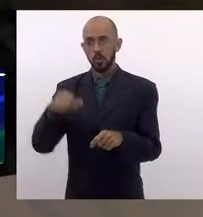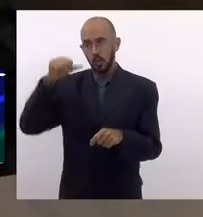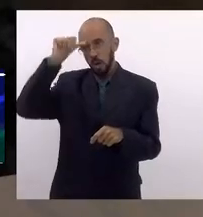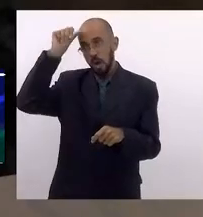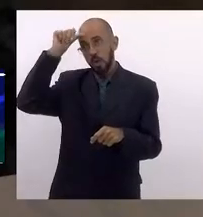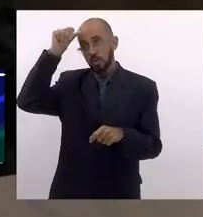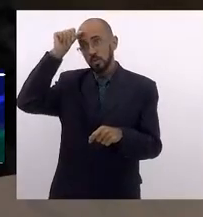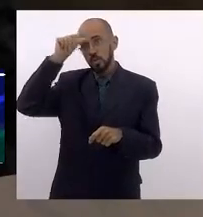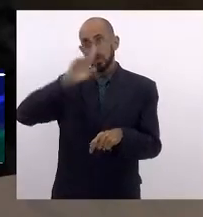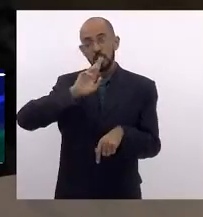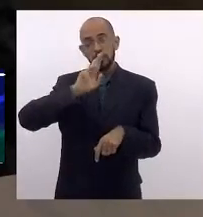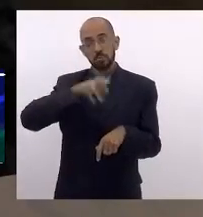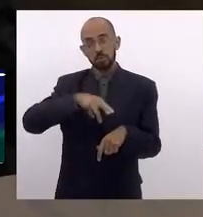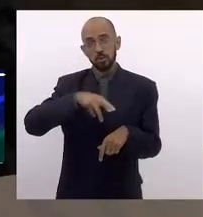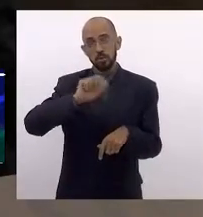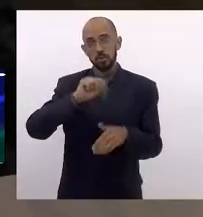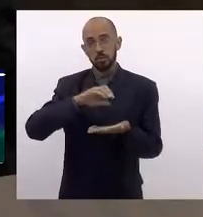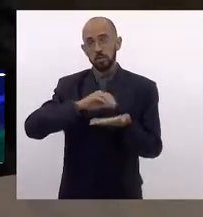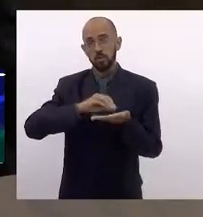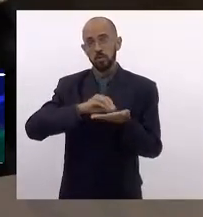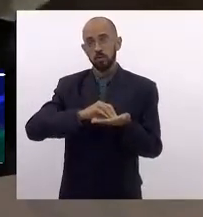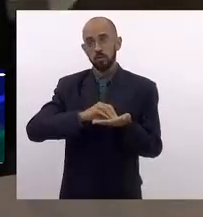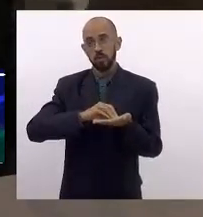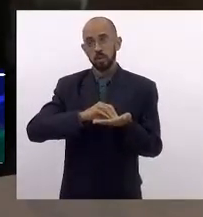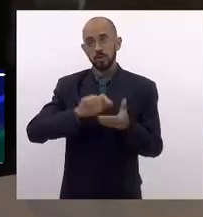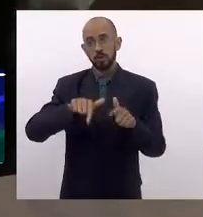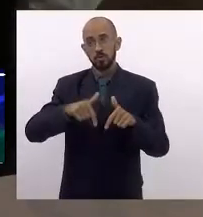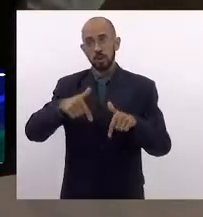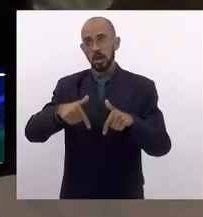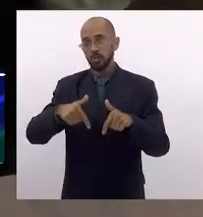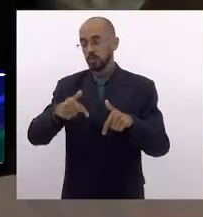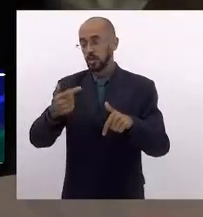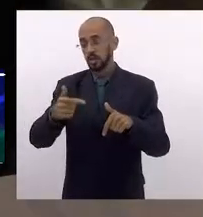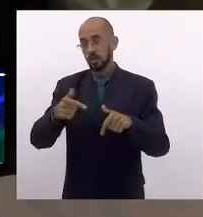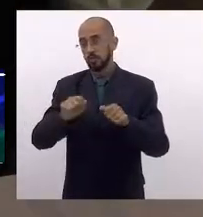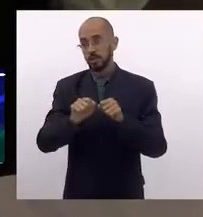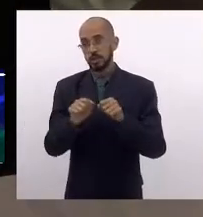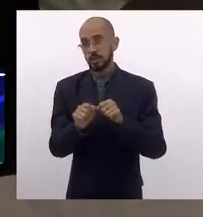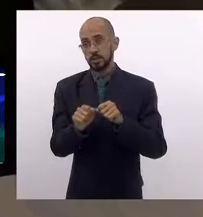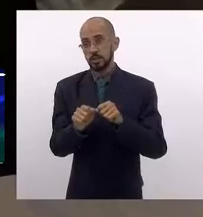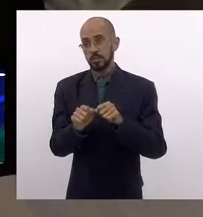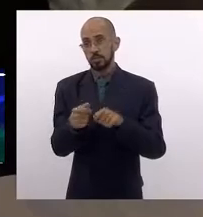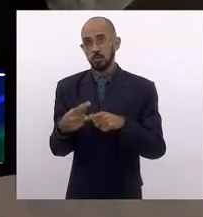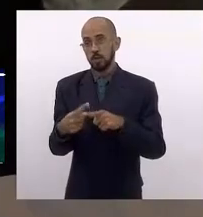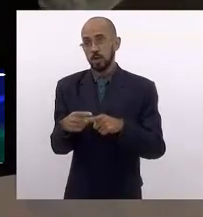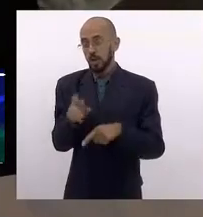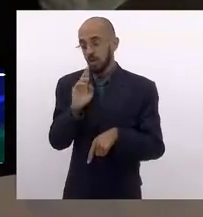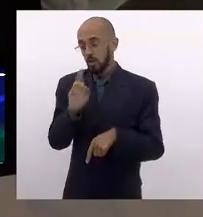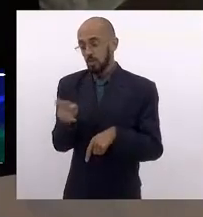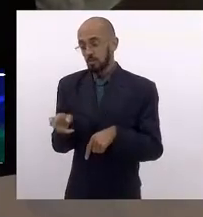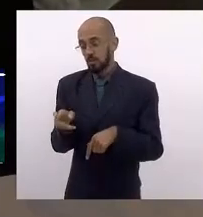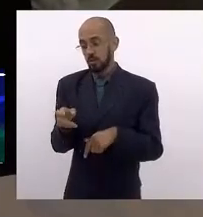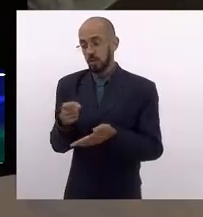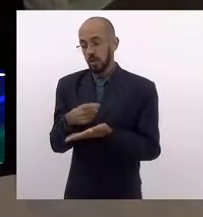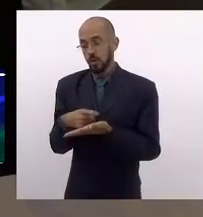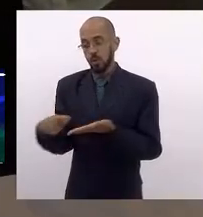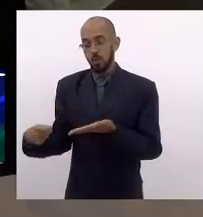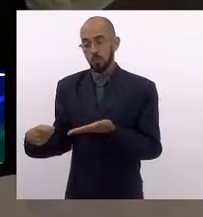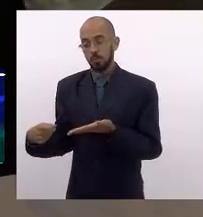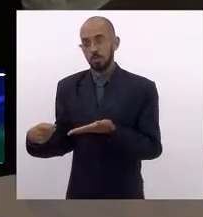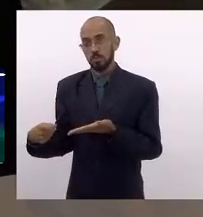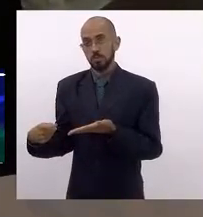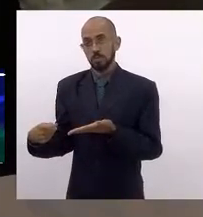por uma possível inelegibilidade de Atos que não cometeu E por quê Porque ele não respondeu o processo de impeachment